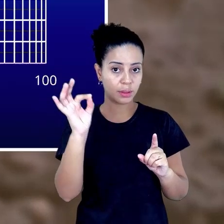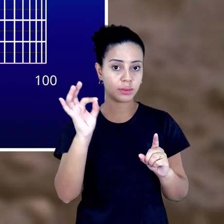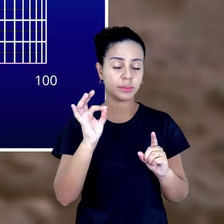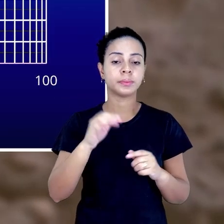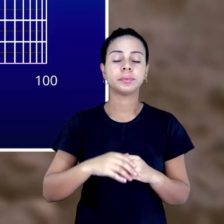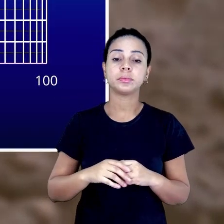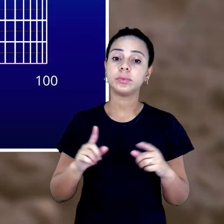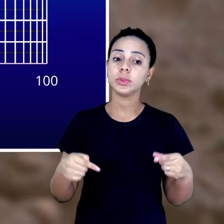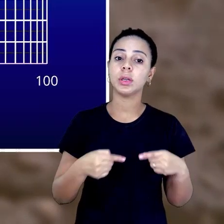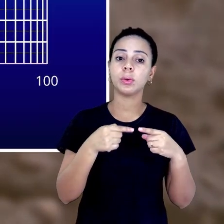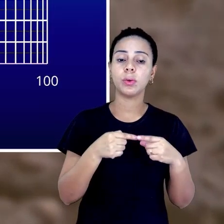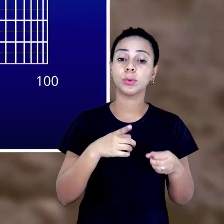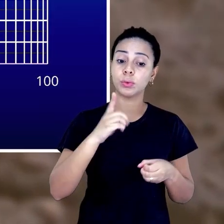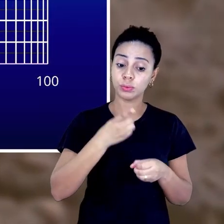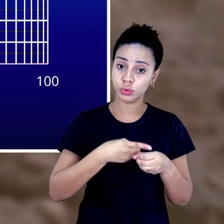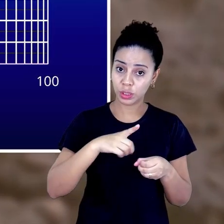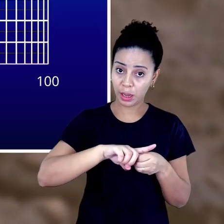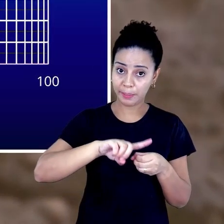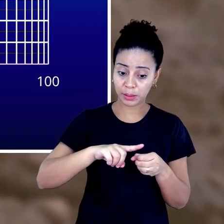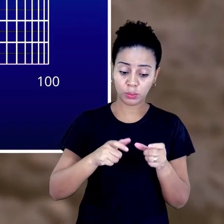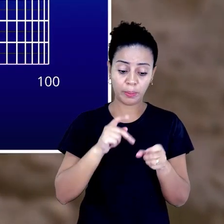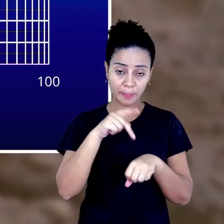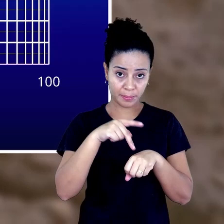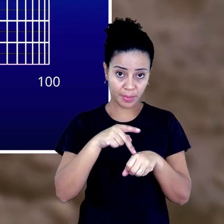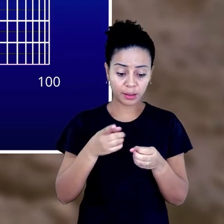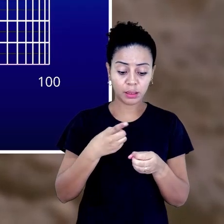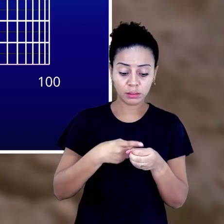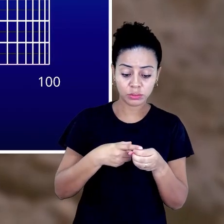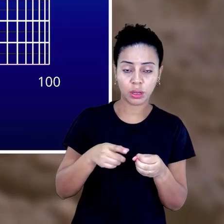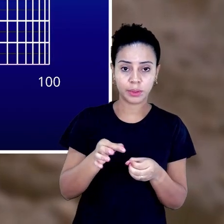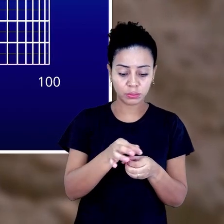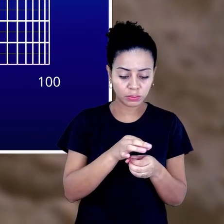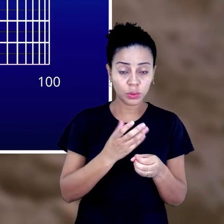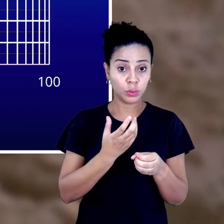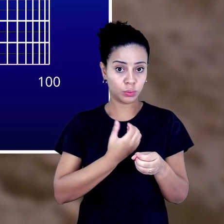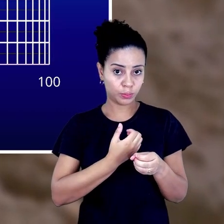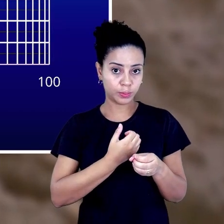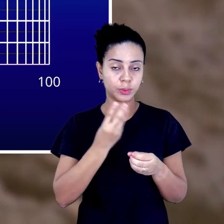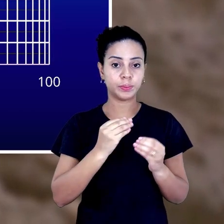passantes referentes aos diâmetros considerados em escala aritmética.